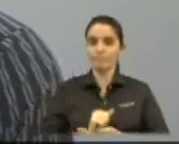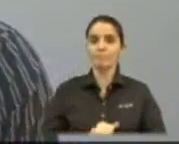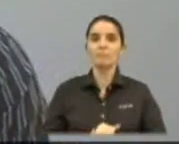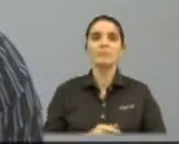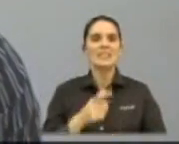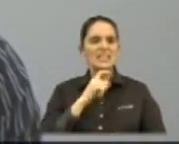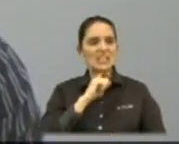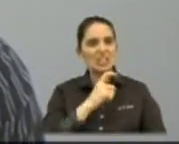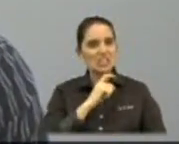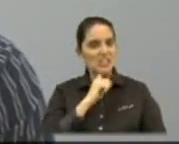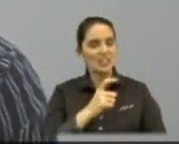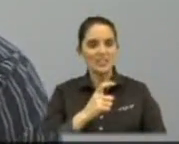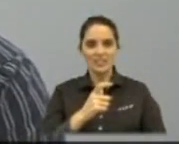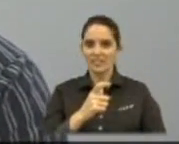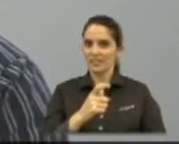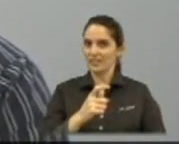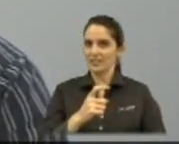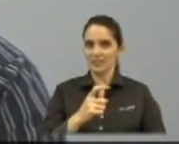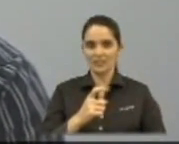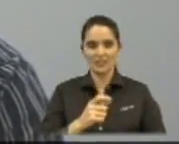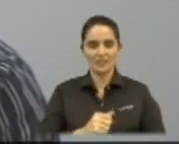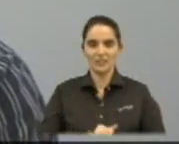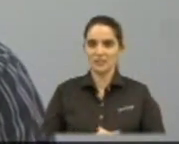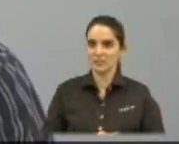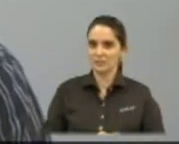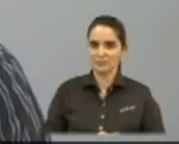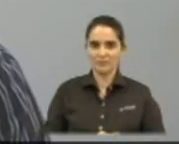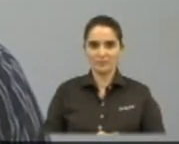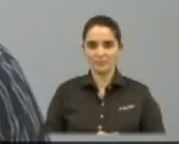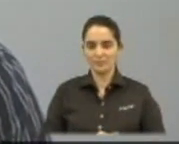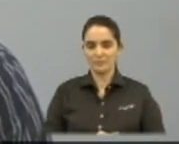e ninguém colocou o filtro